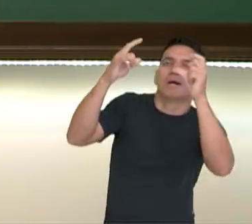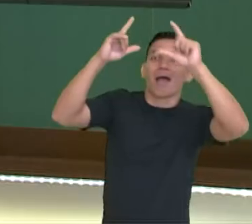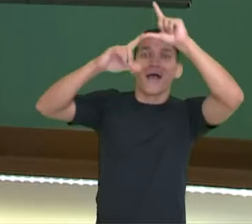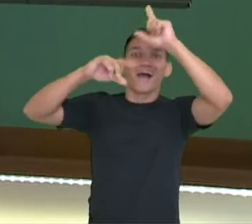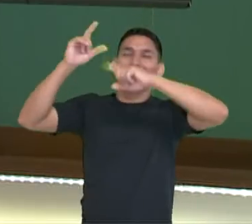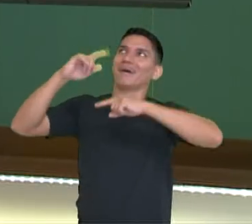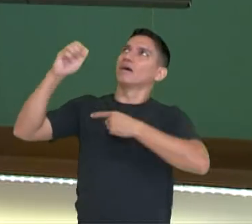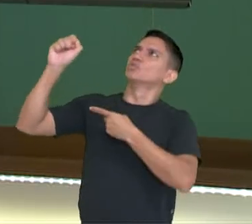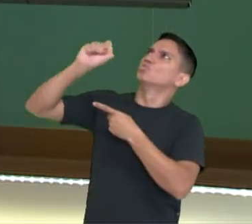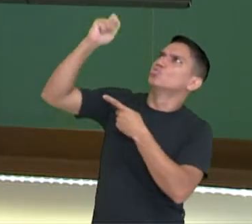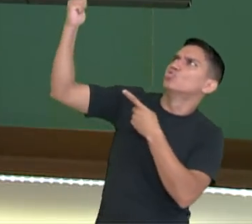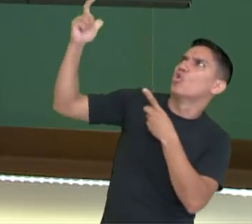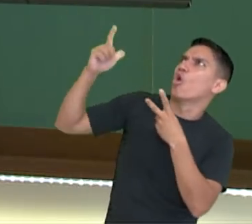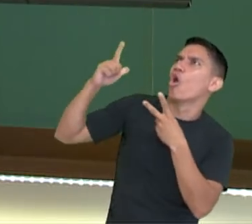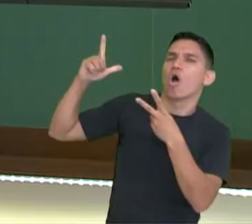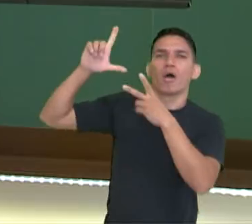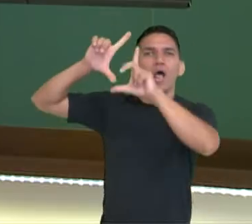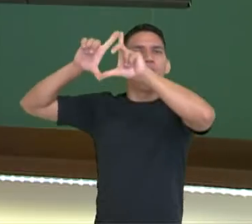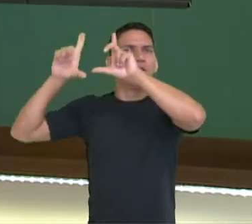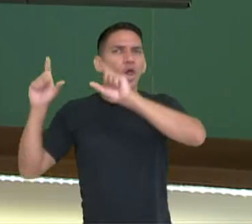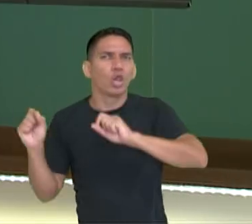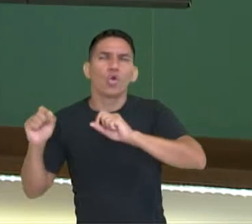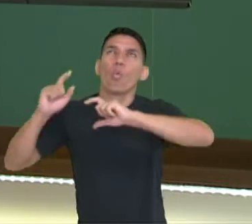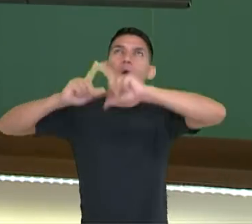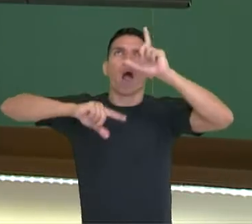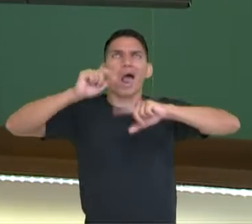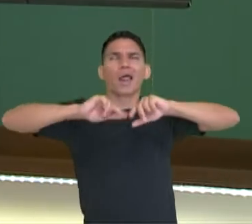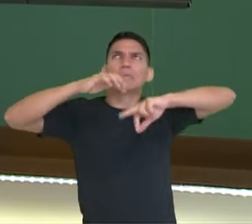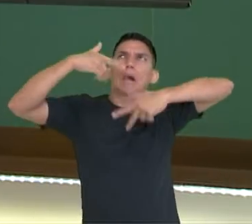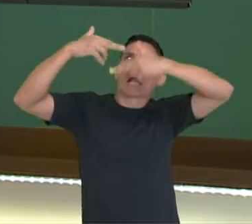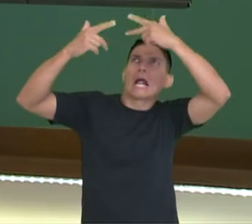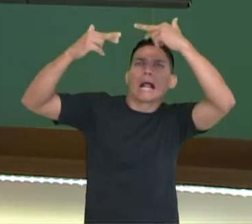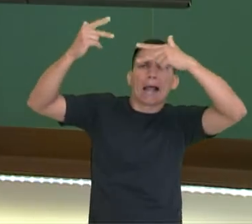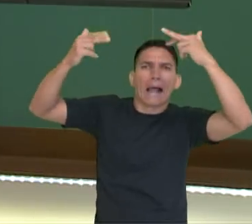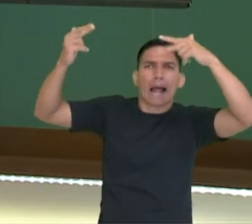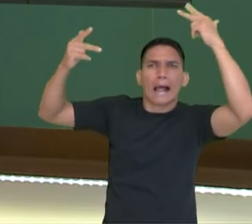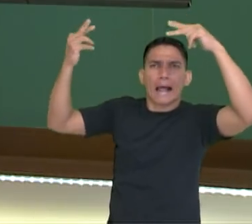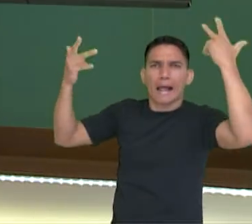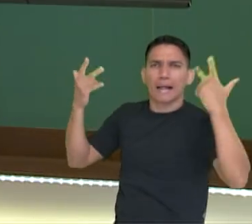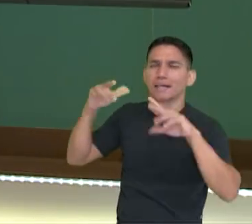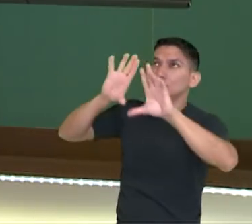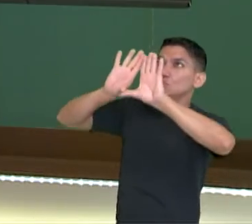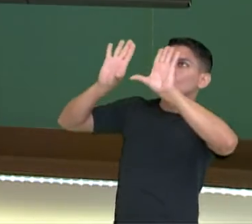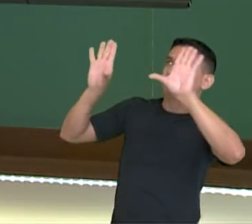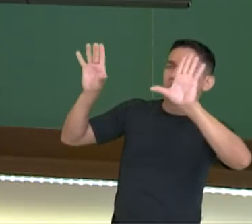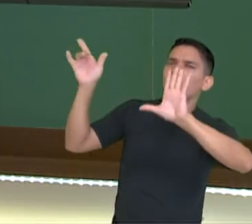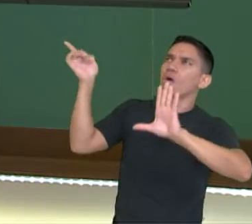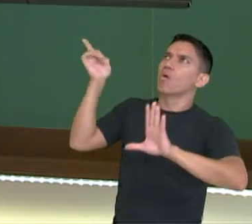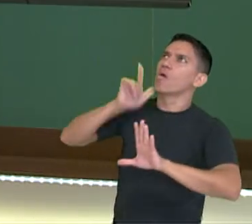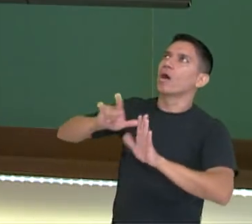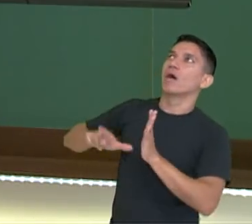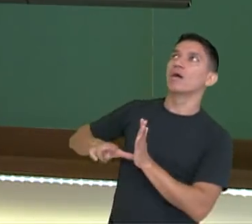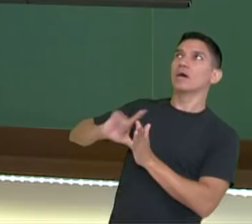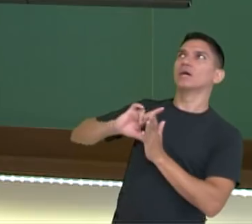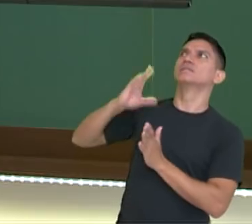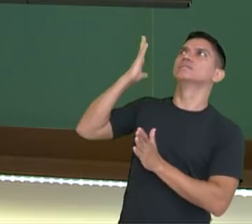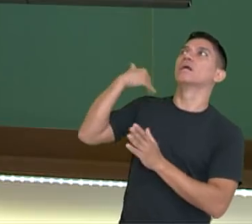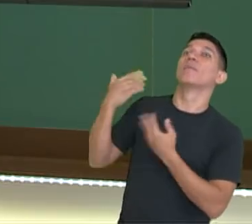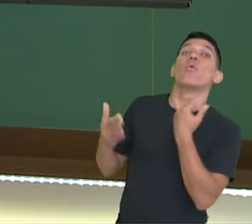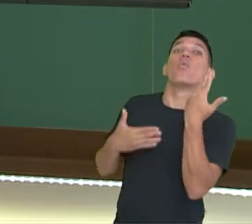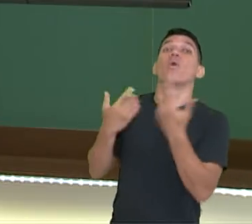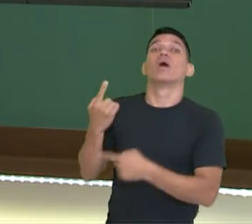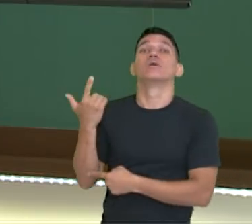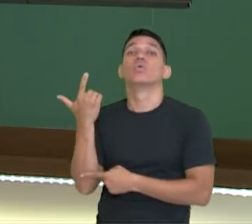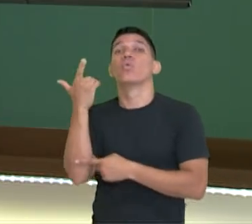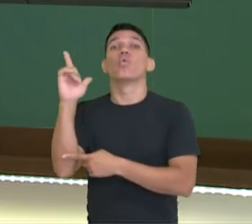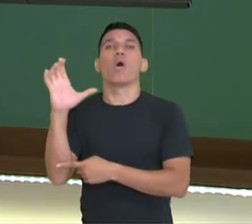O Sol, a Lua, as estrelas. Através disso a gente consegue então prever quando que vai ser o próximo verão,